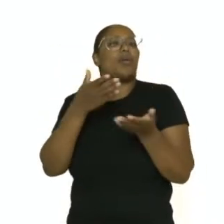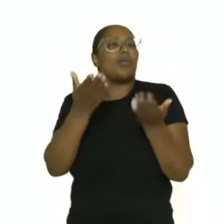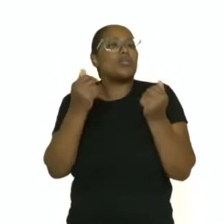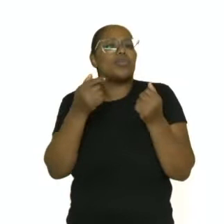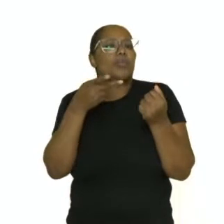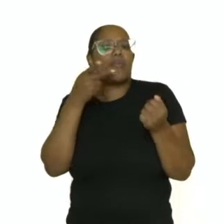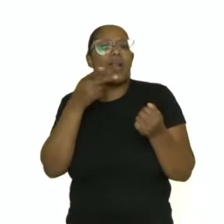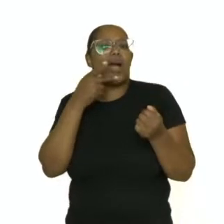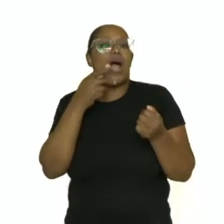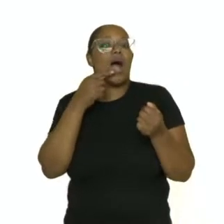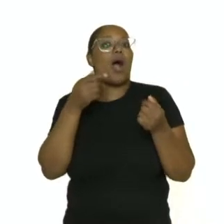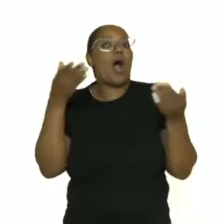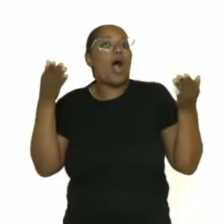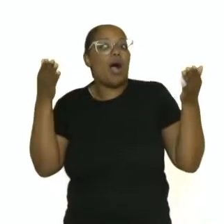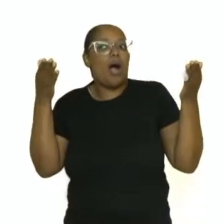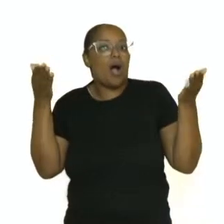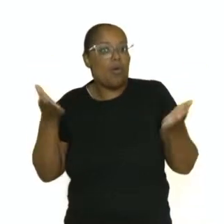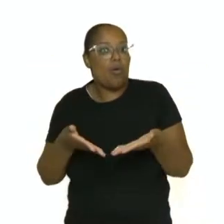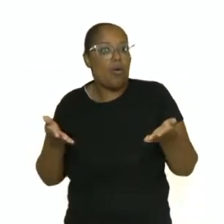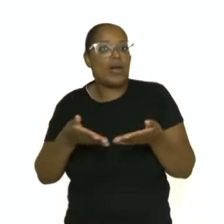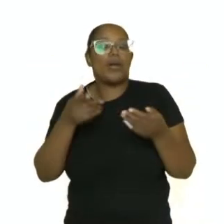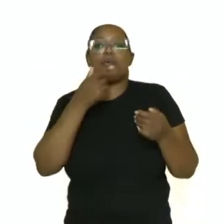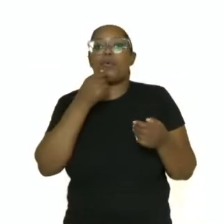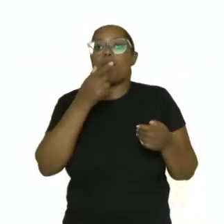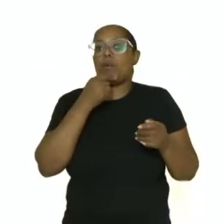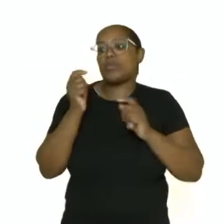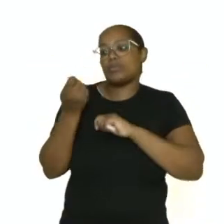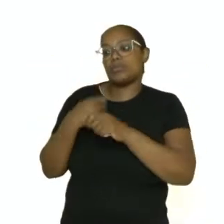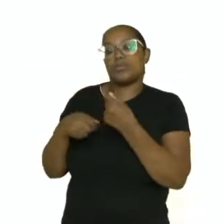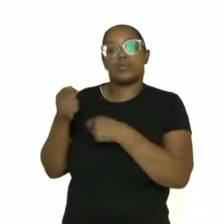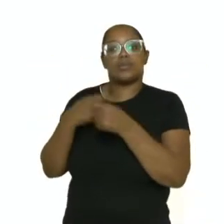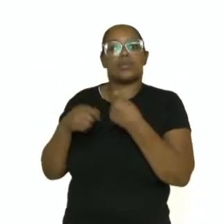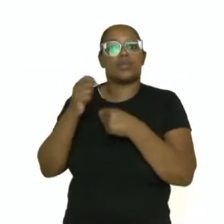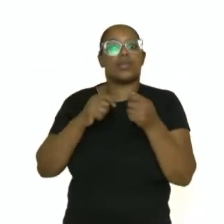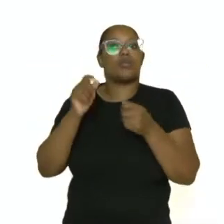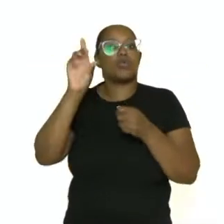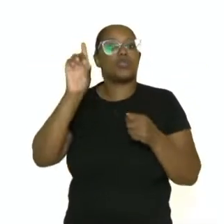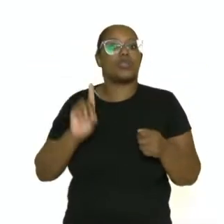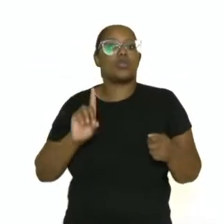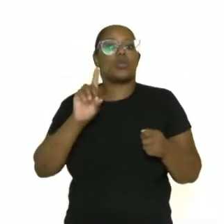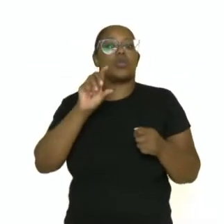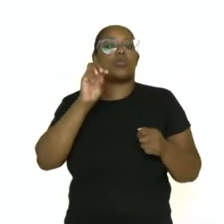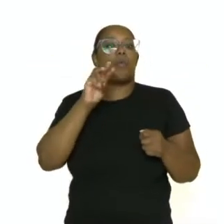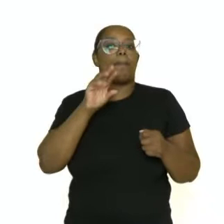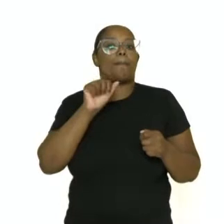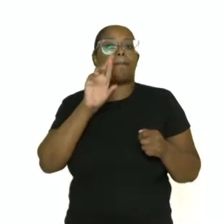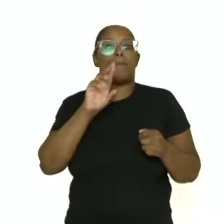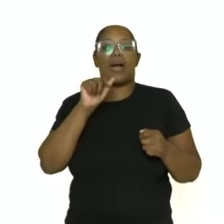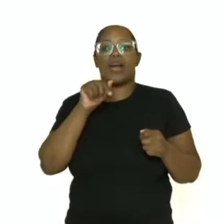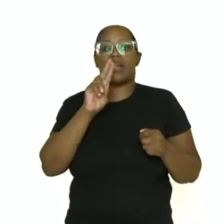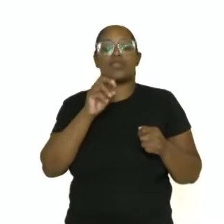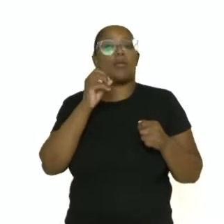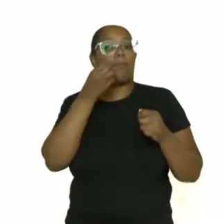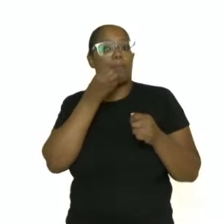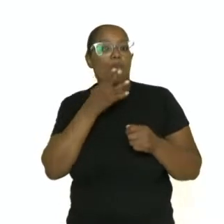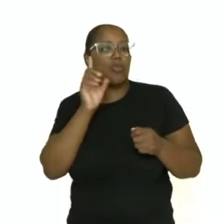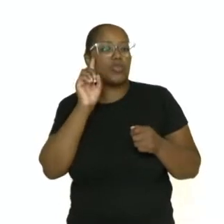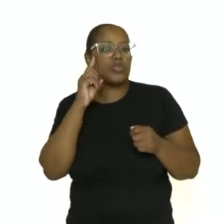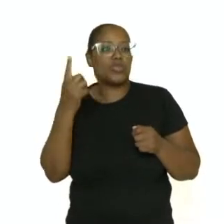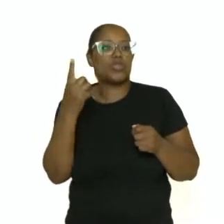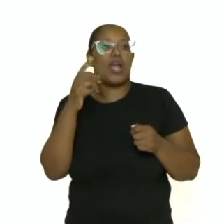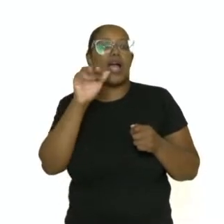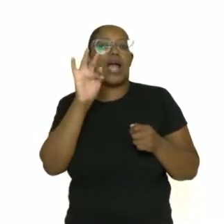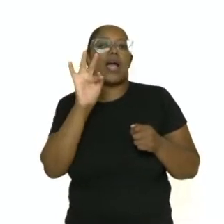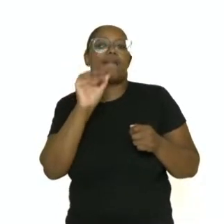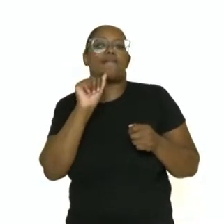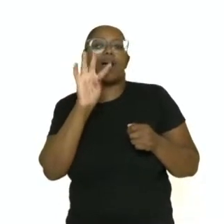com o diretor de comunicação e marketing da Sanepar, Hudson José. Muito bom dia para você. Faturas